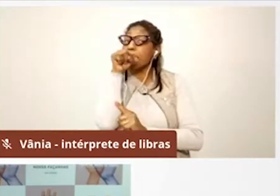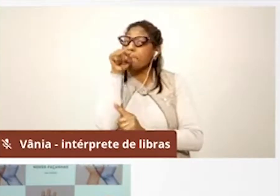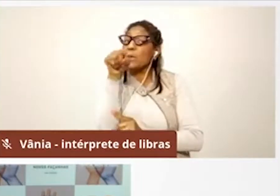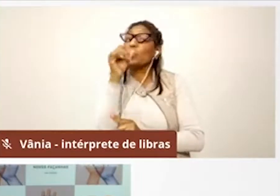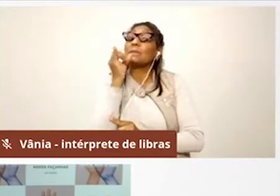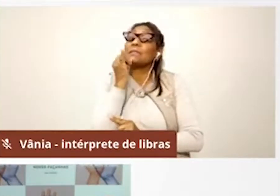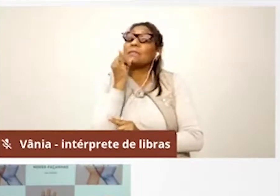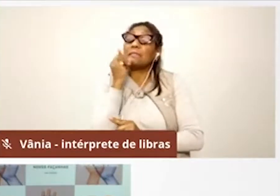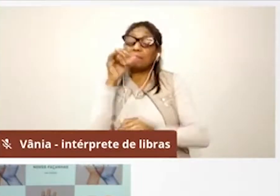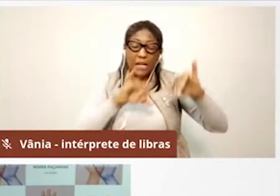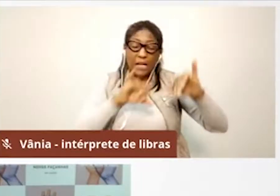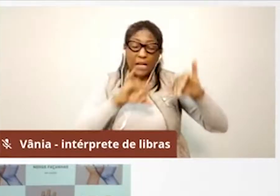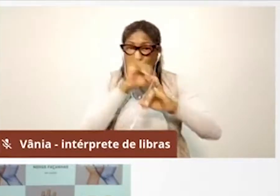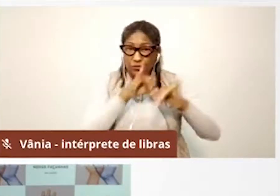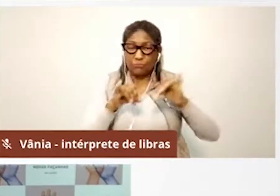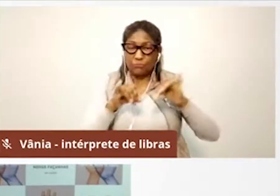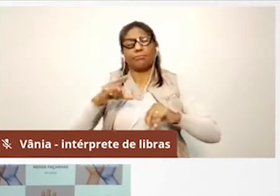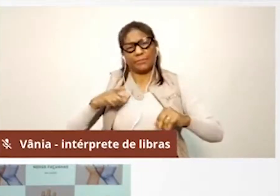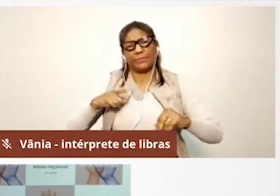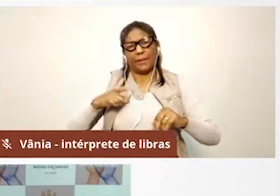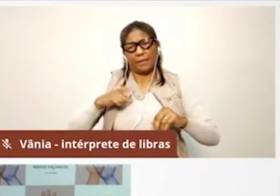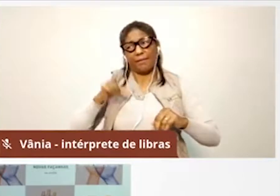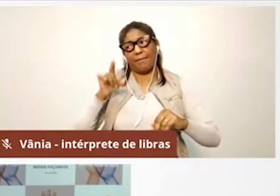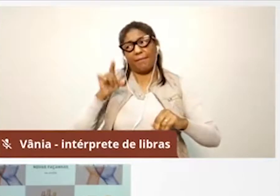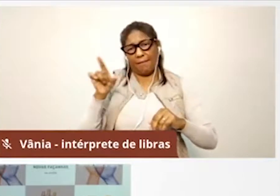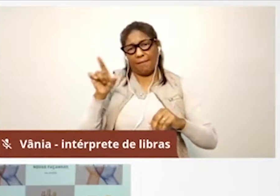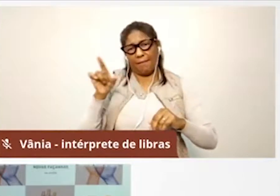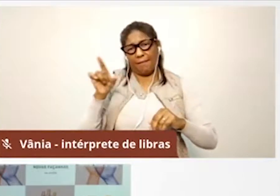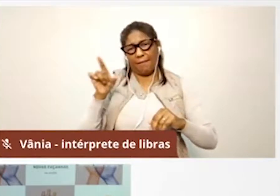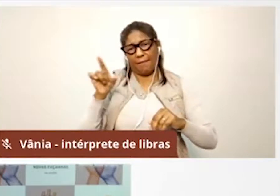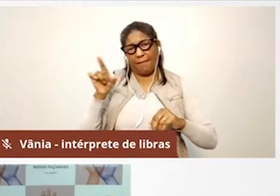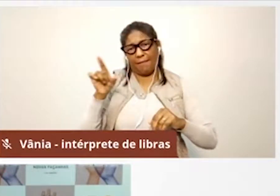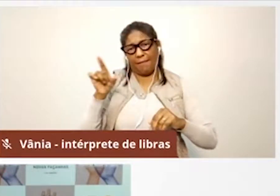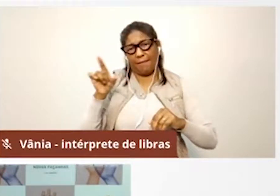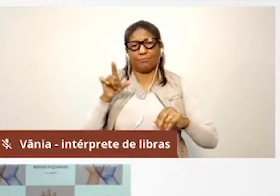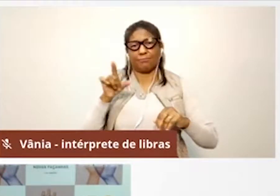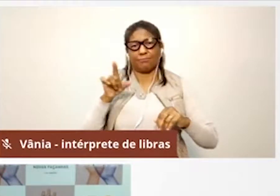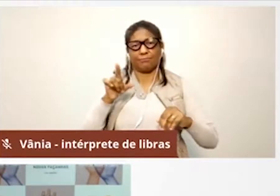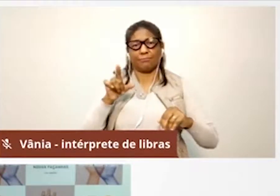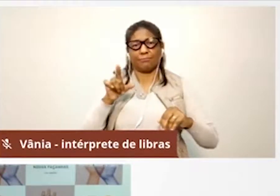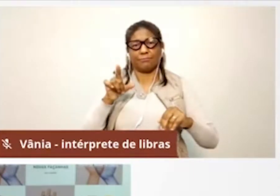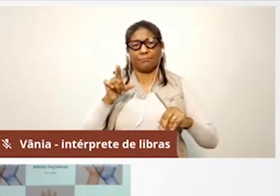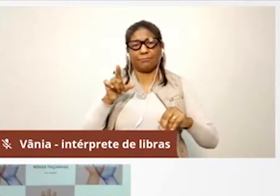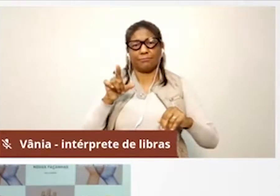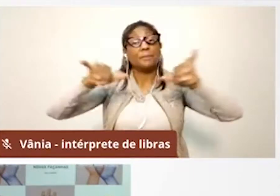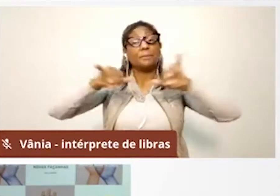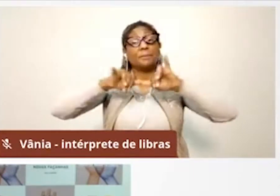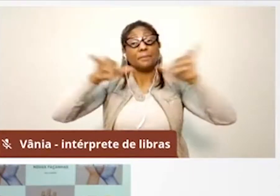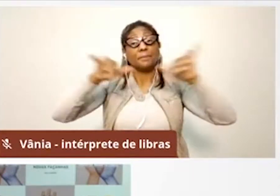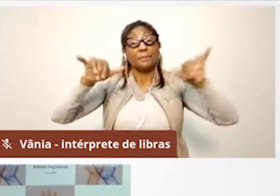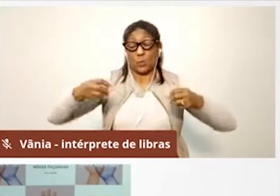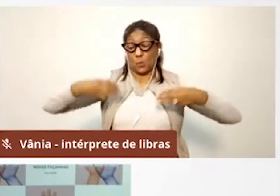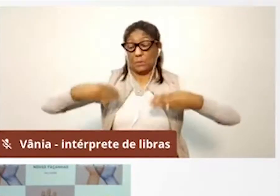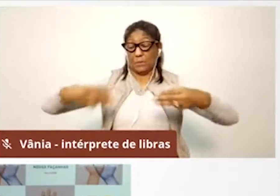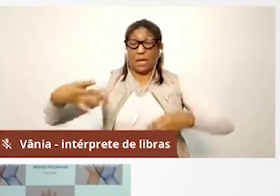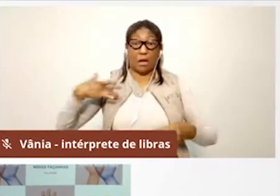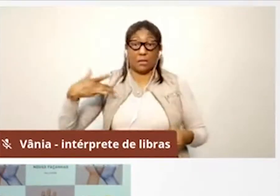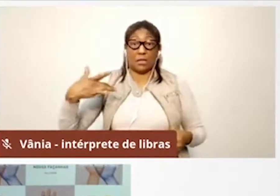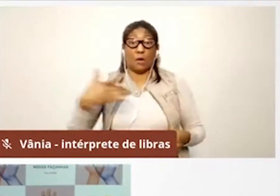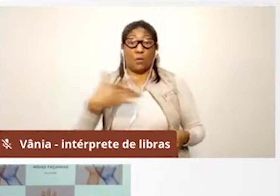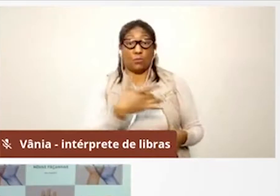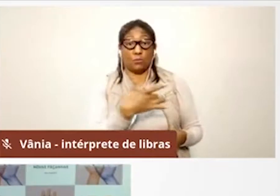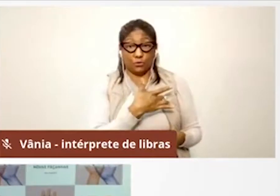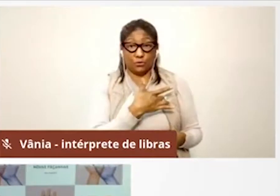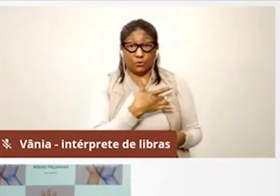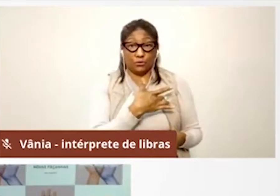é bom que se anuncie também aqui que o Ministério da Saúde, na última